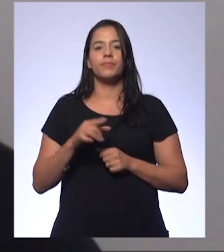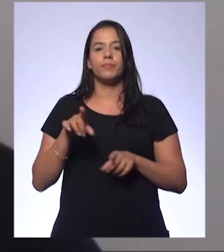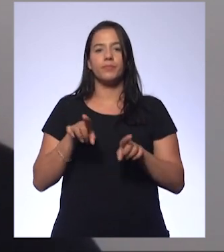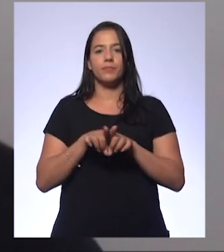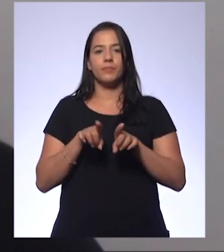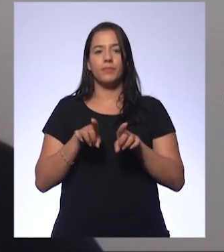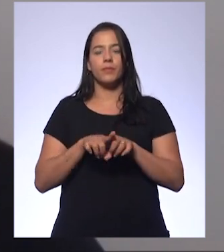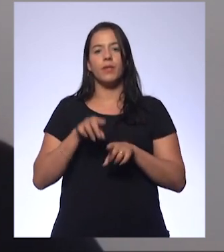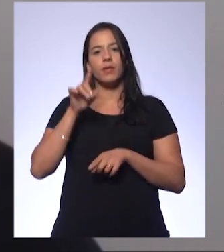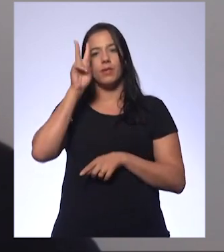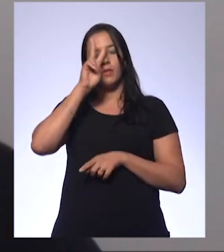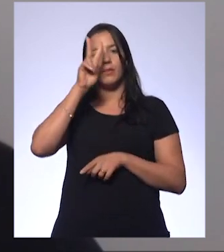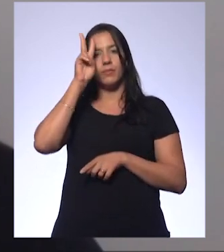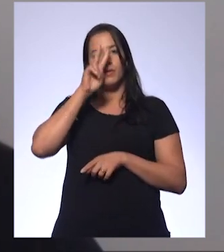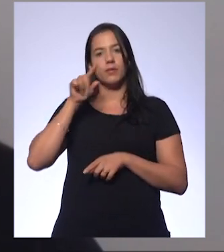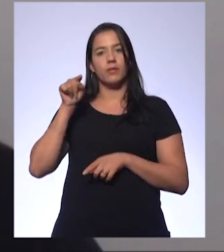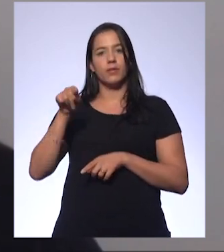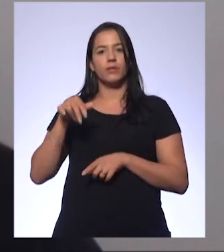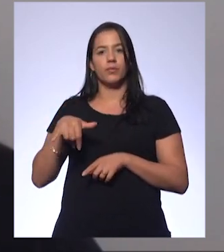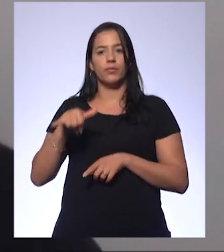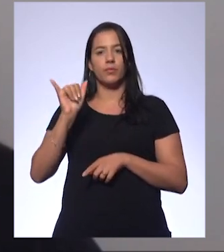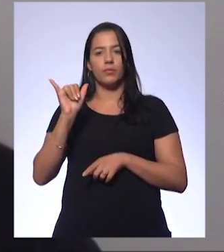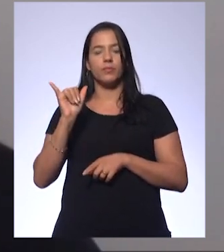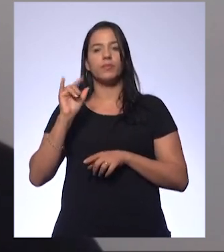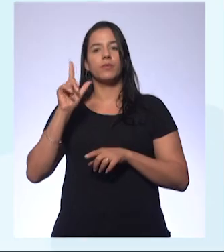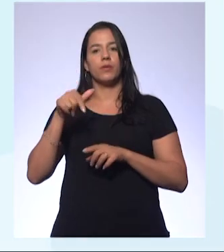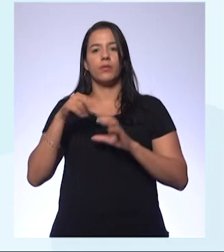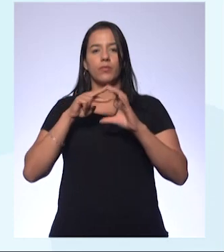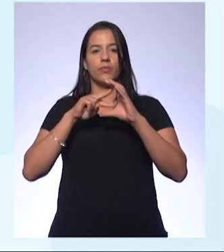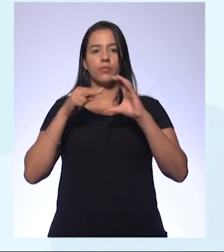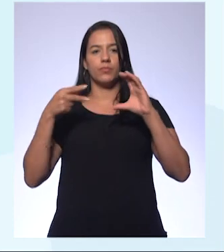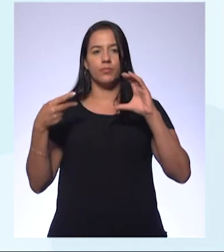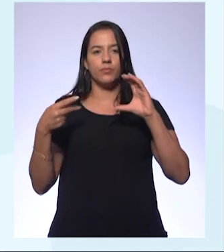que o Y ele é o cromossomo ali que vai